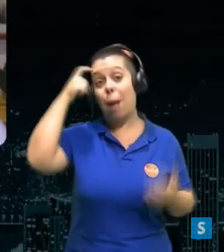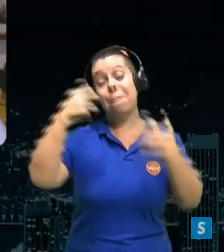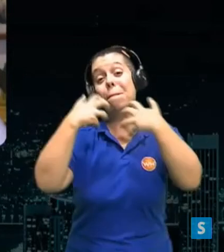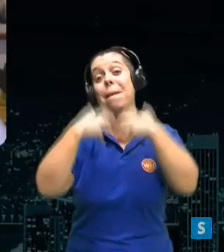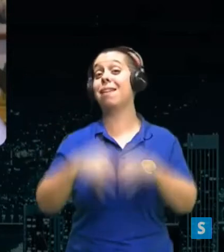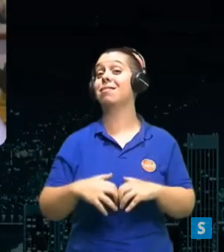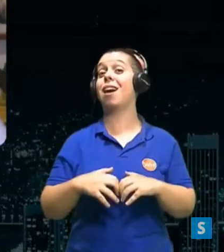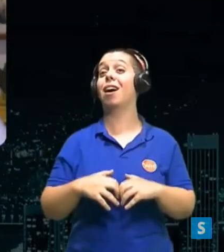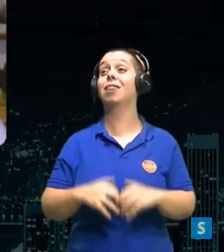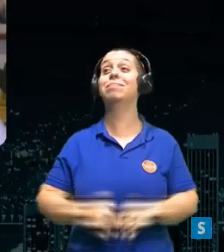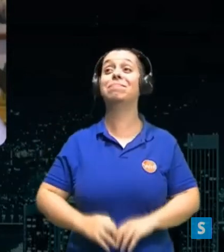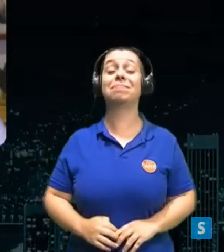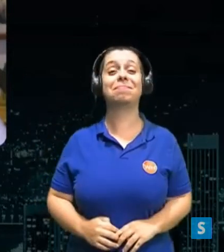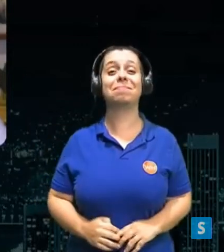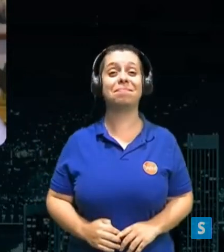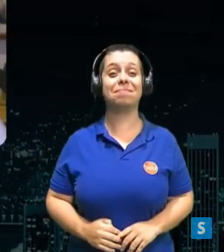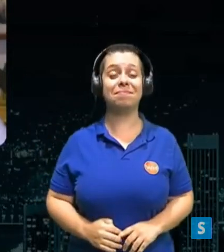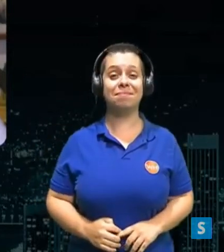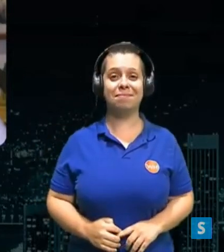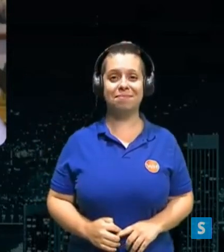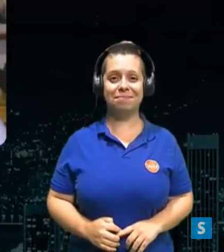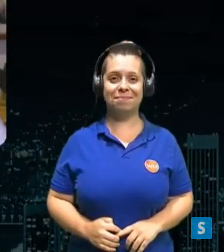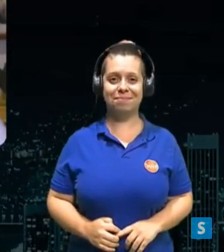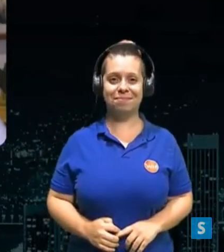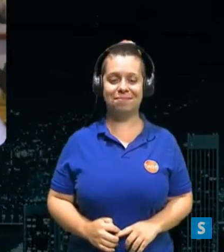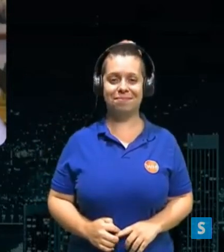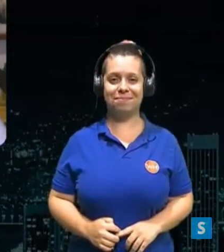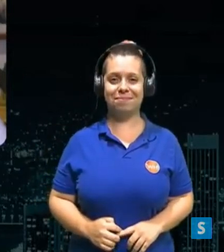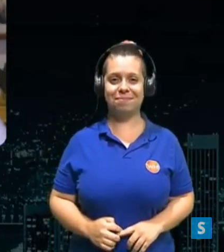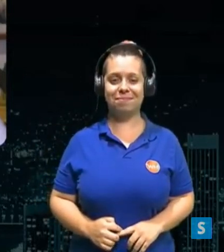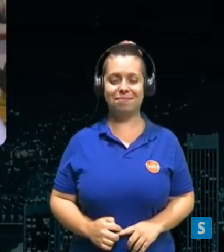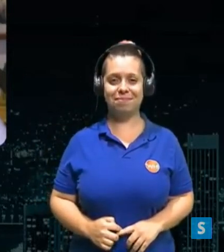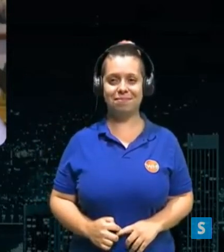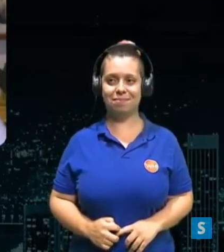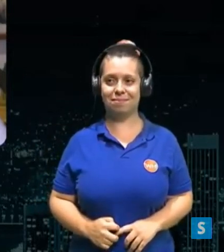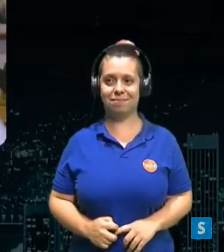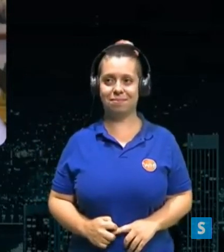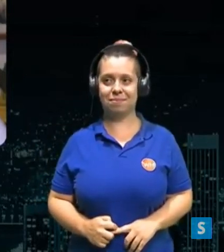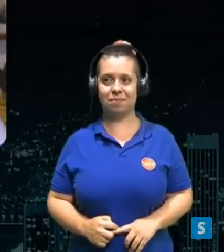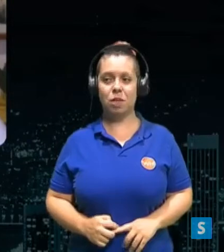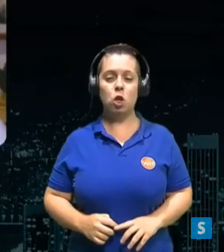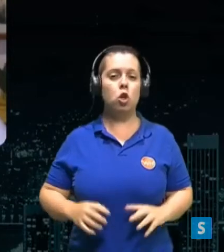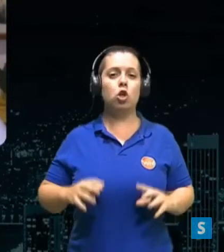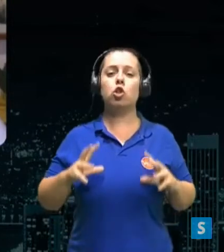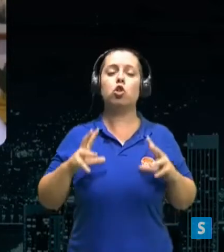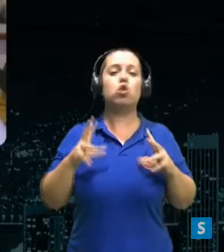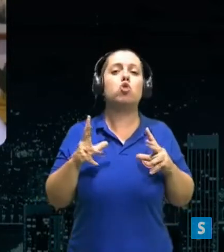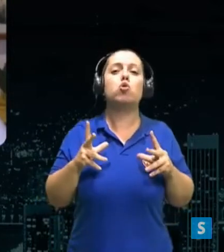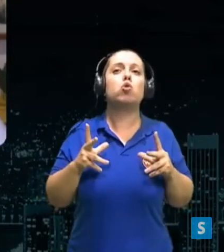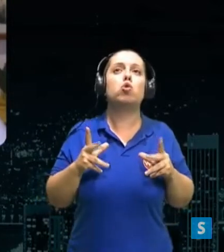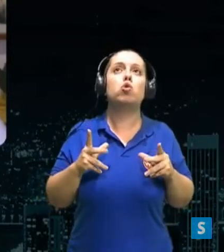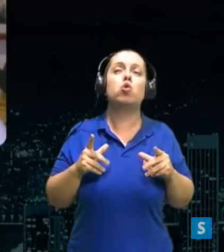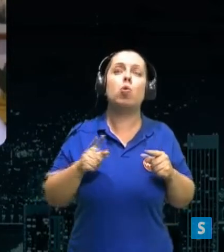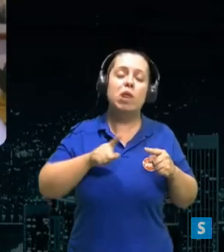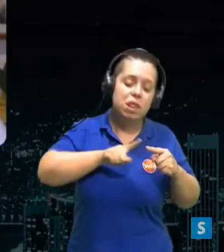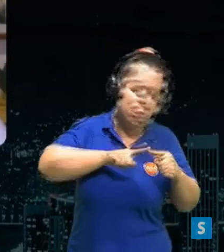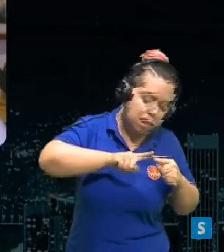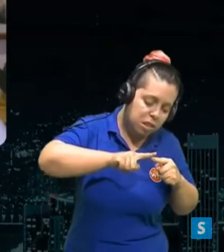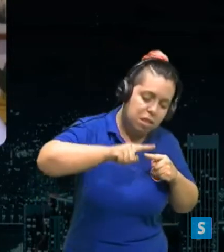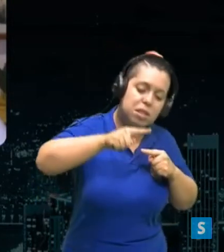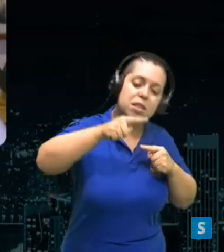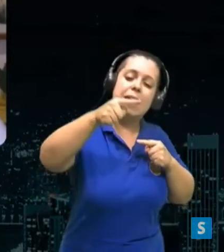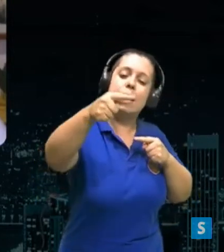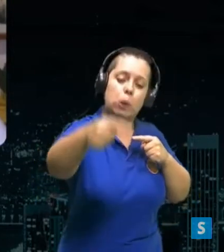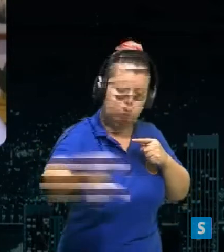pensaram em toda a vida de um investimento então a gente